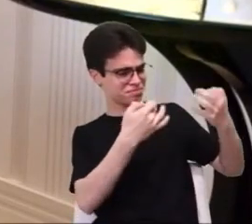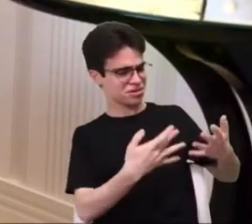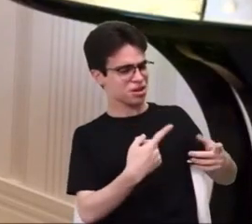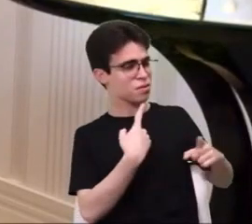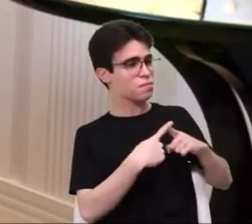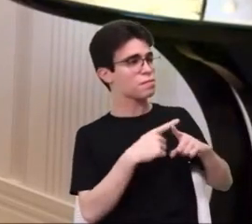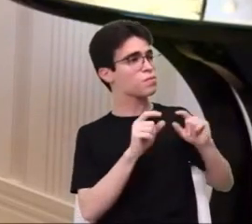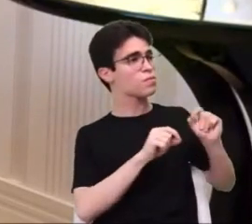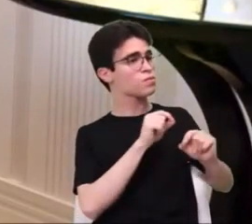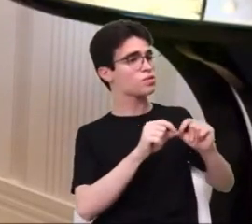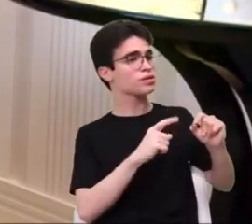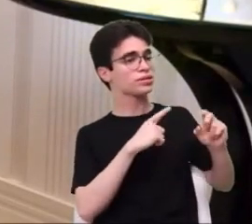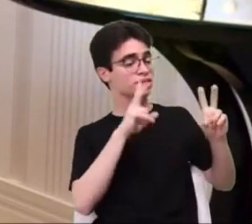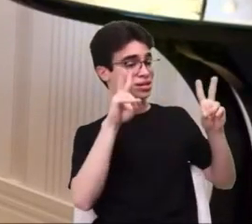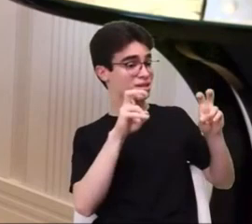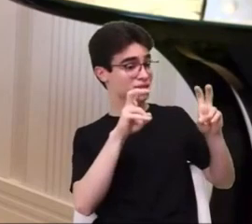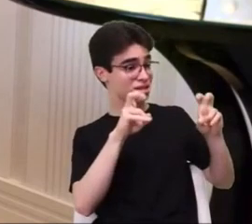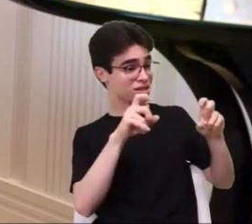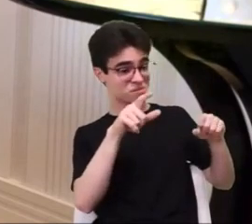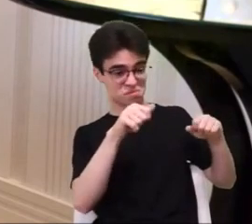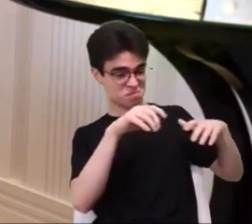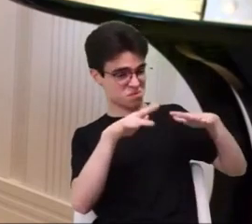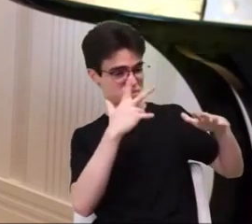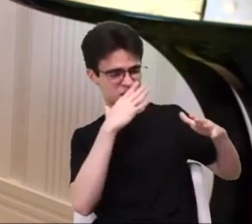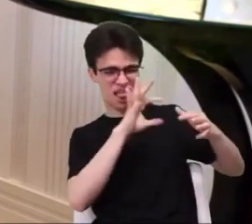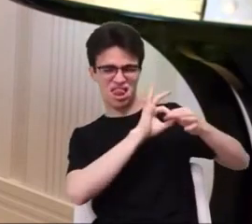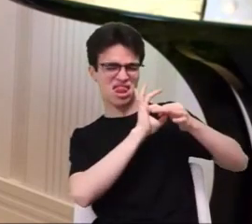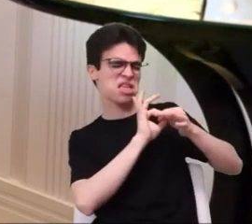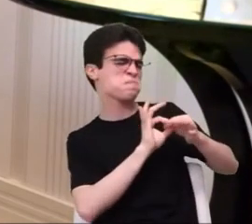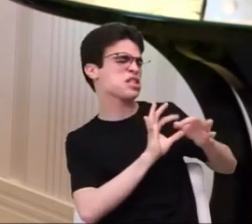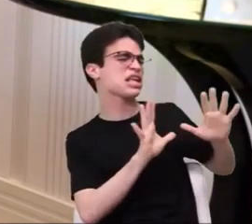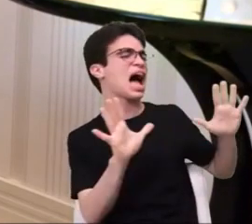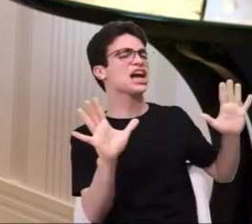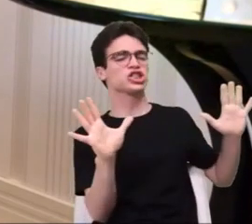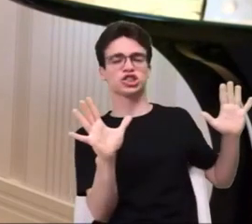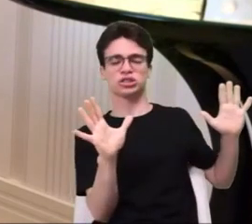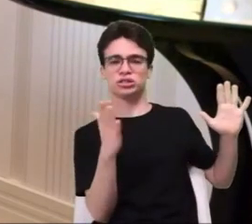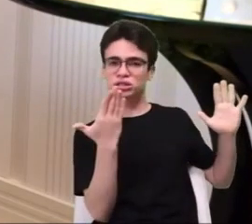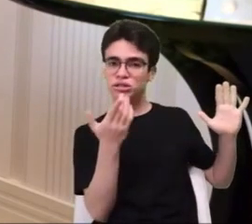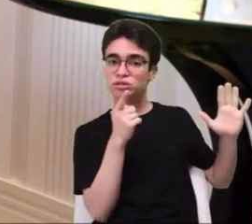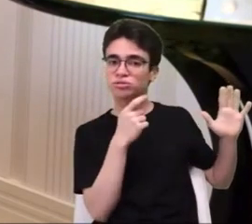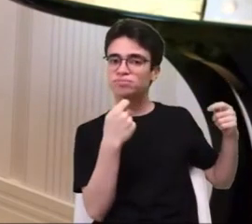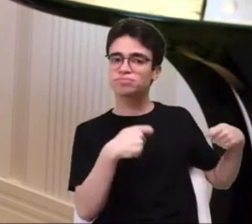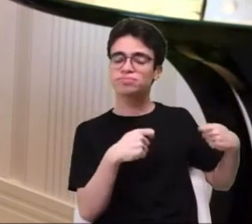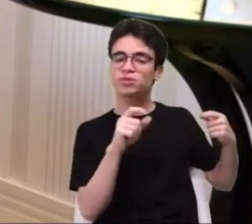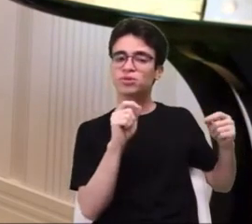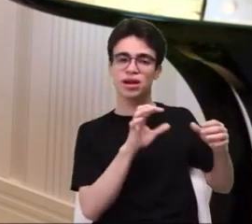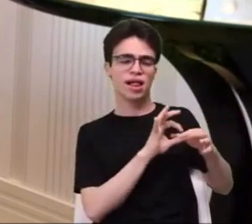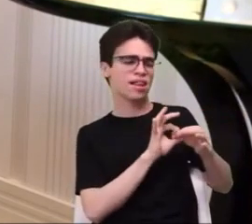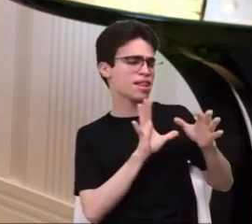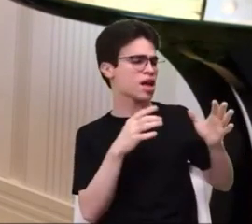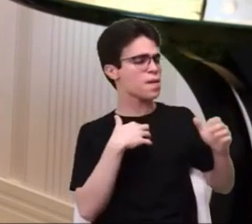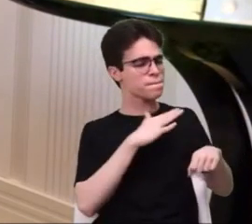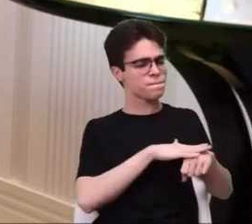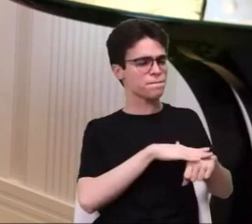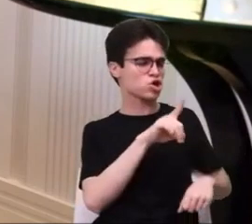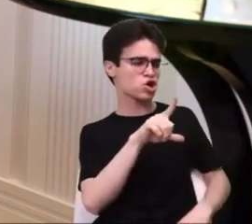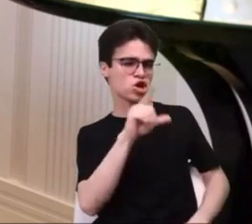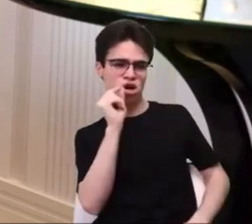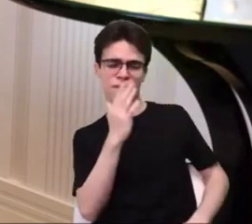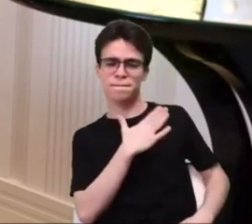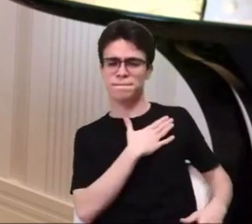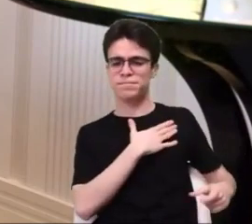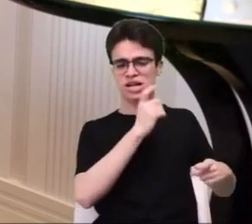Porque um dos lemas desse movimento é liberdade. Tá? Então você tem que ter liberdade para escolher a